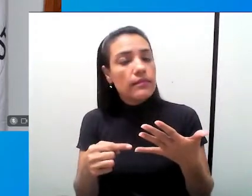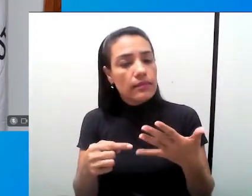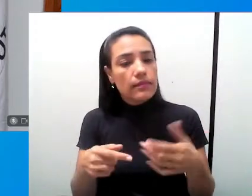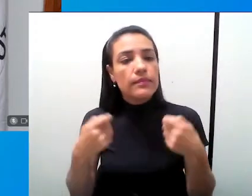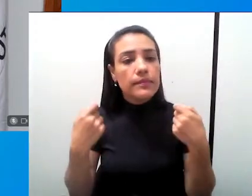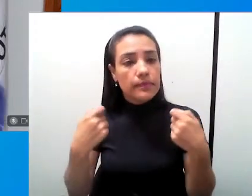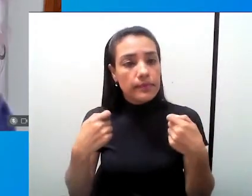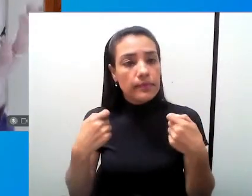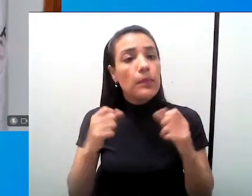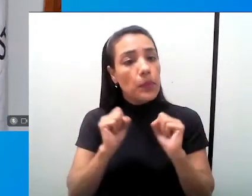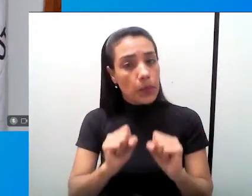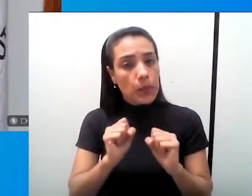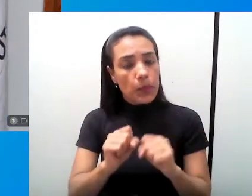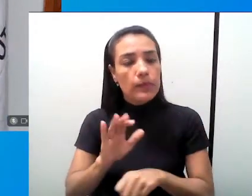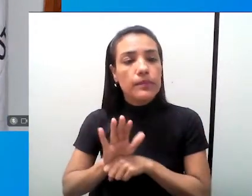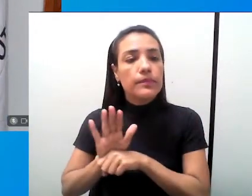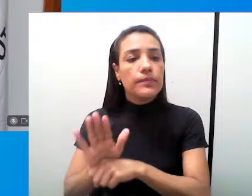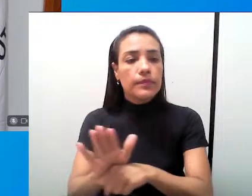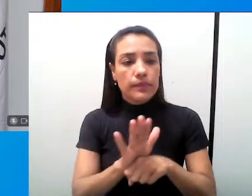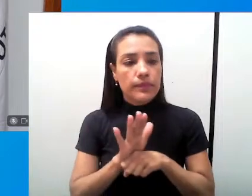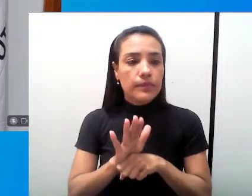nem falou muito bem,